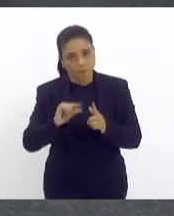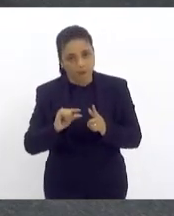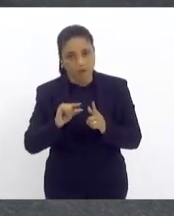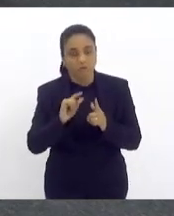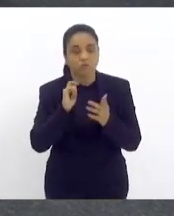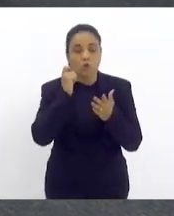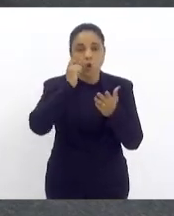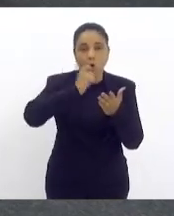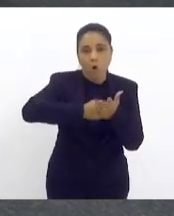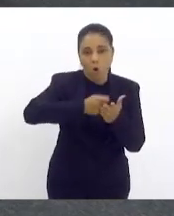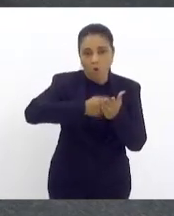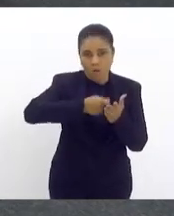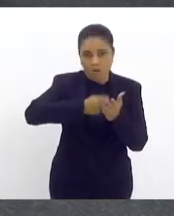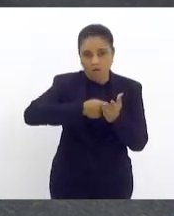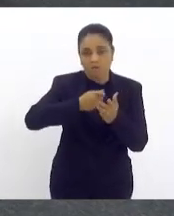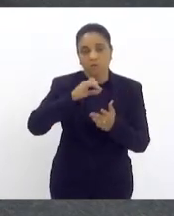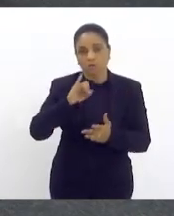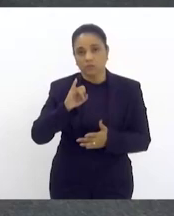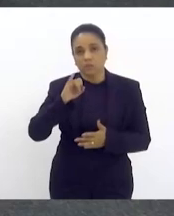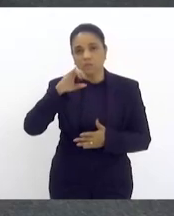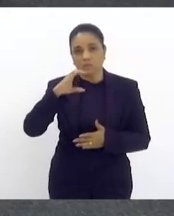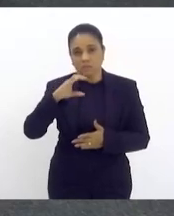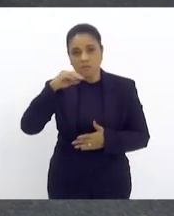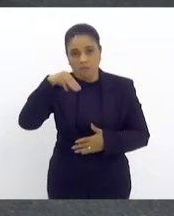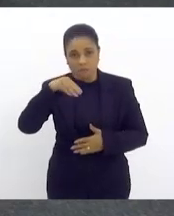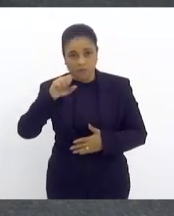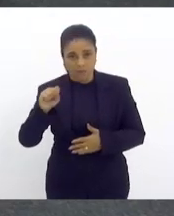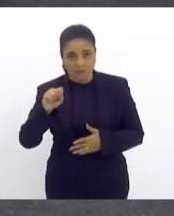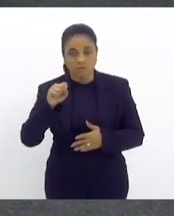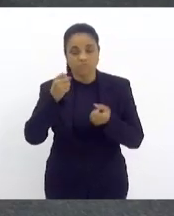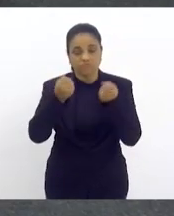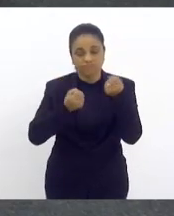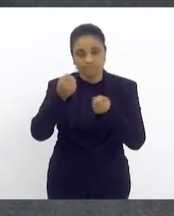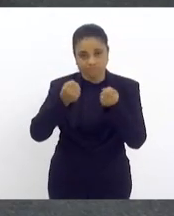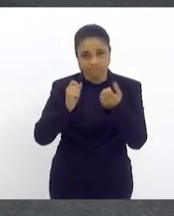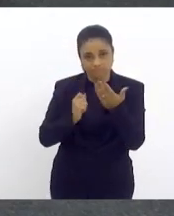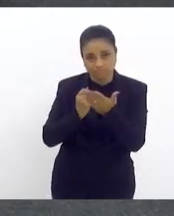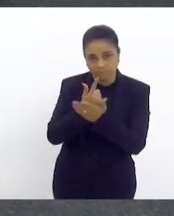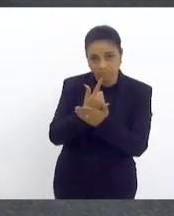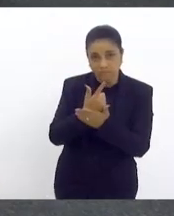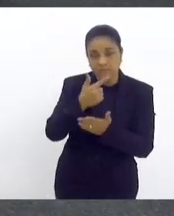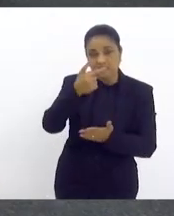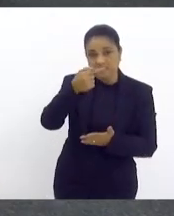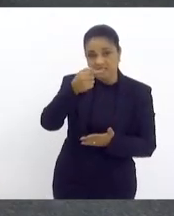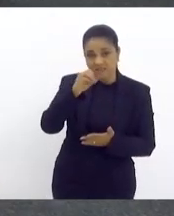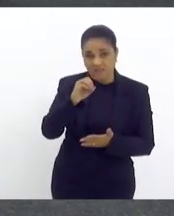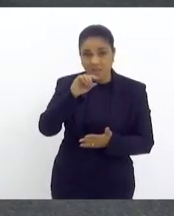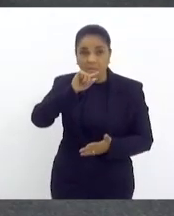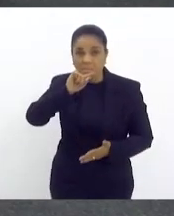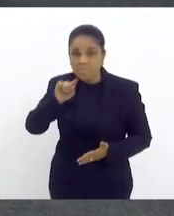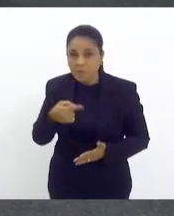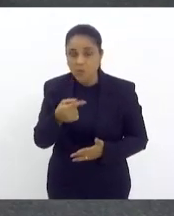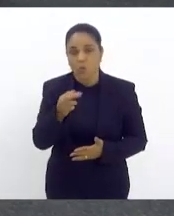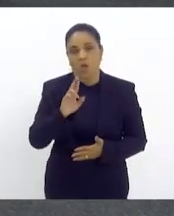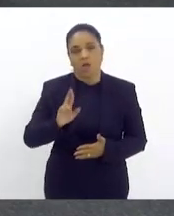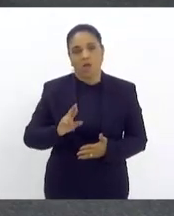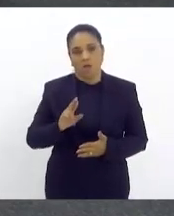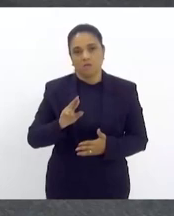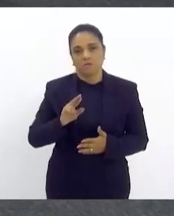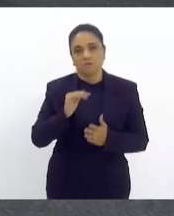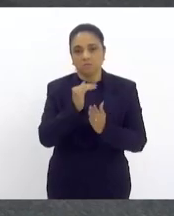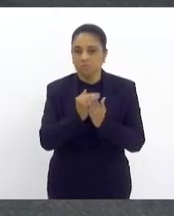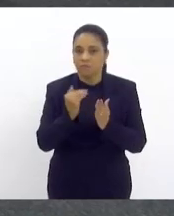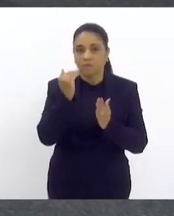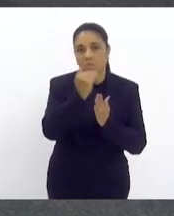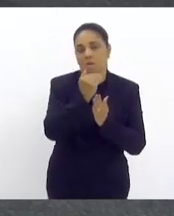cobrança do ICMS na aquisição de veículos incidentes sobre valor de 70 mil reais e que não ultrapasse valor